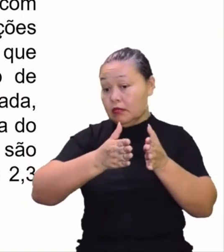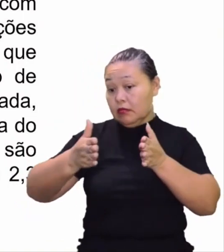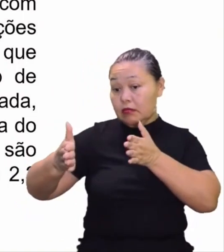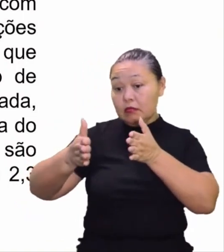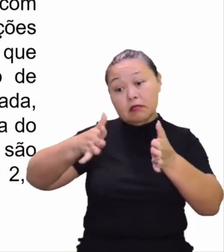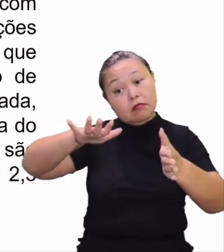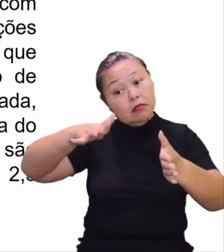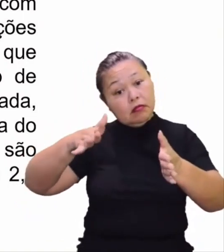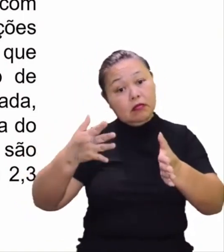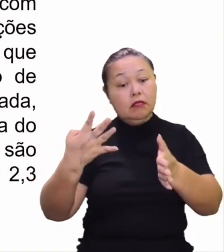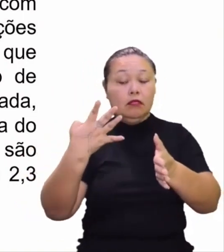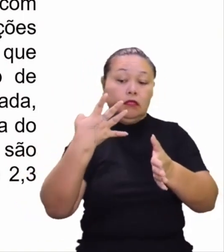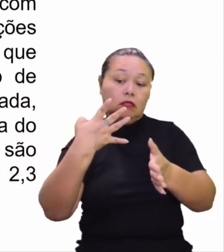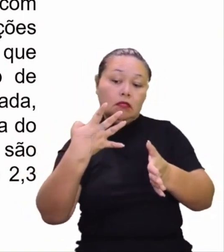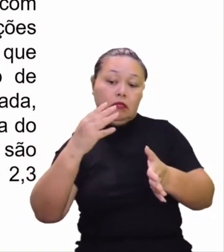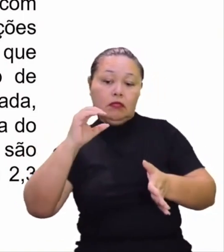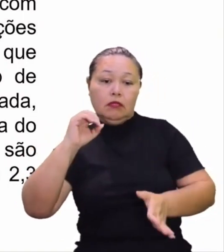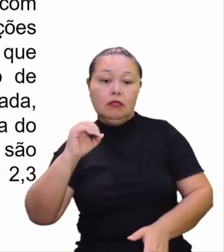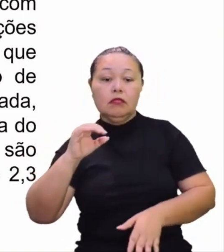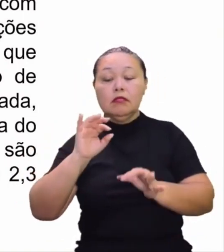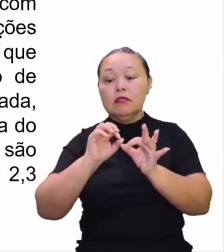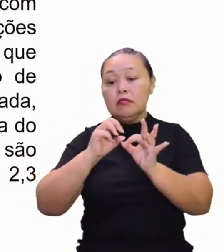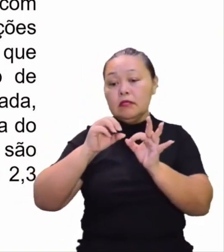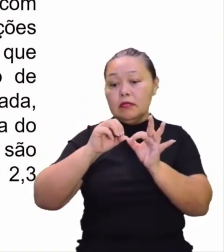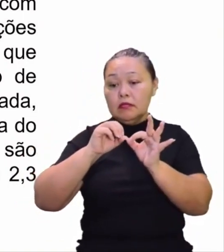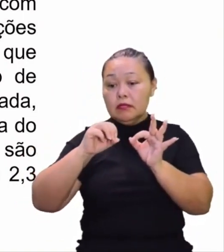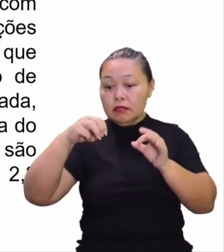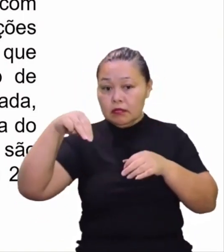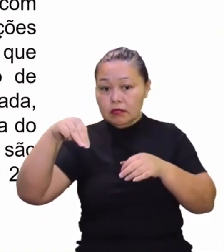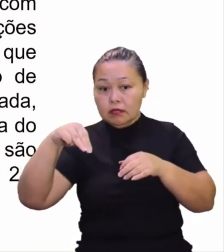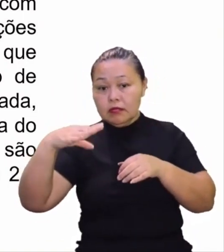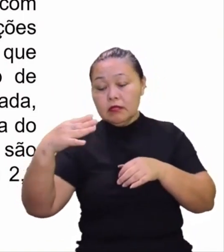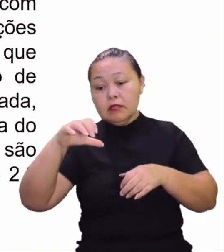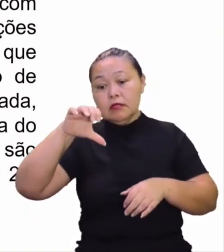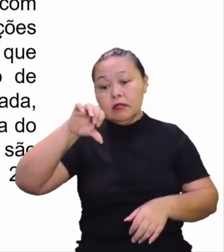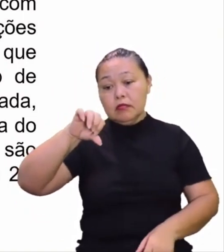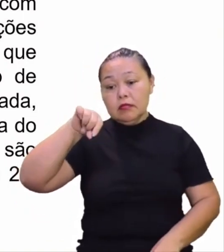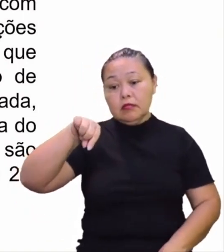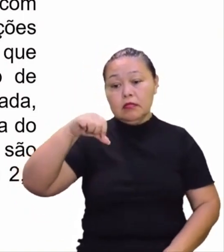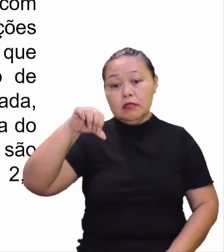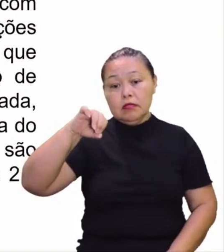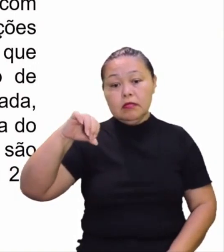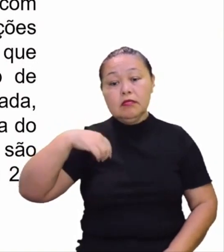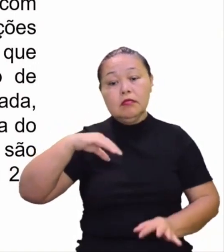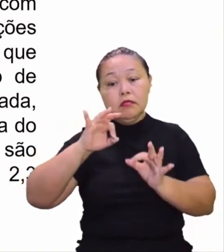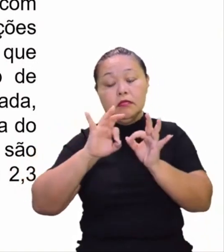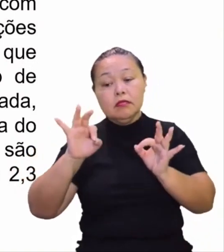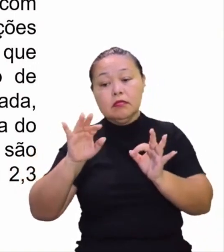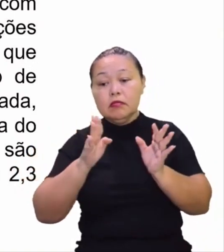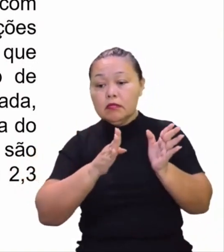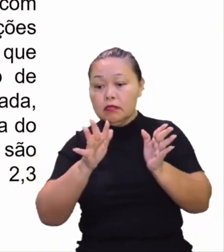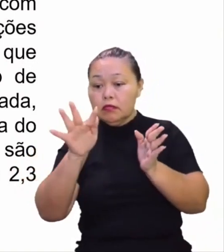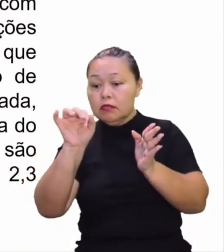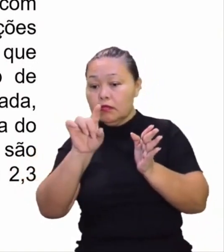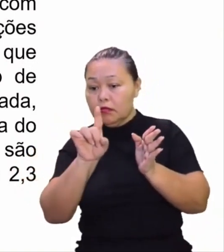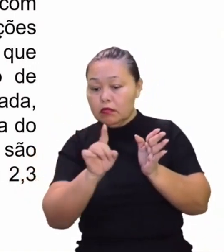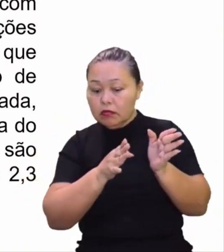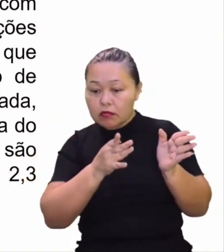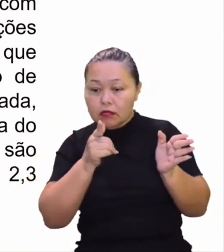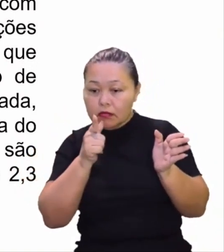e sua largura varia entre 440 metros a 9.900 metros lá na